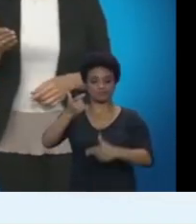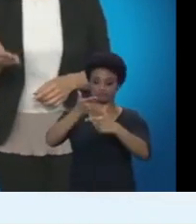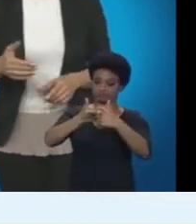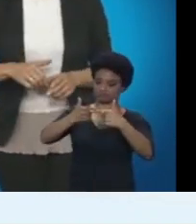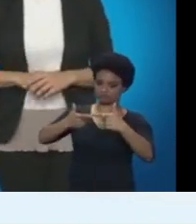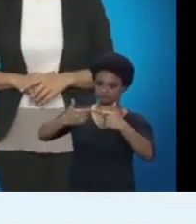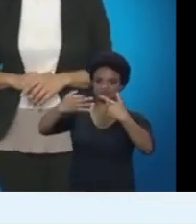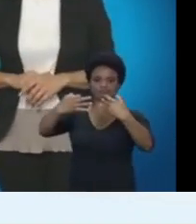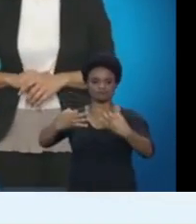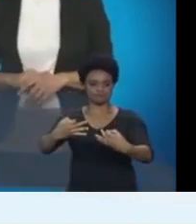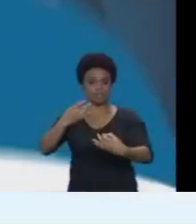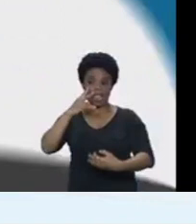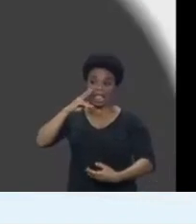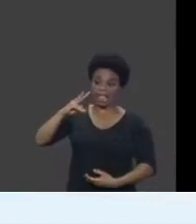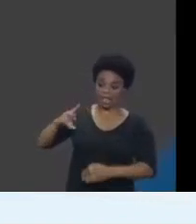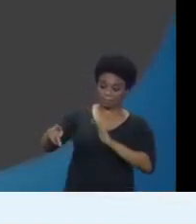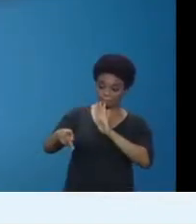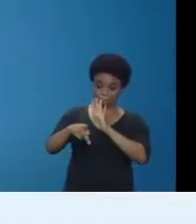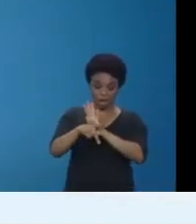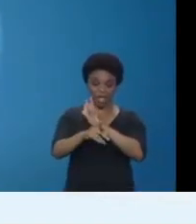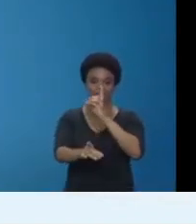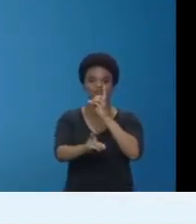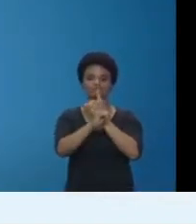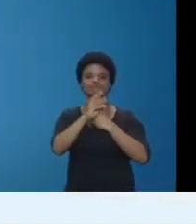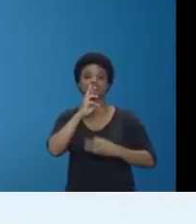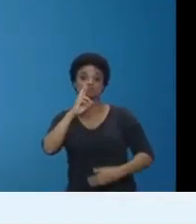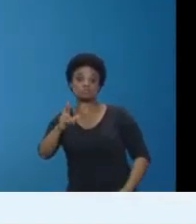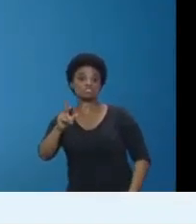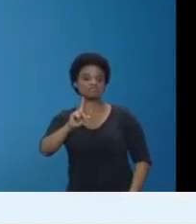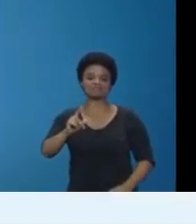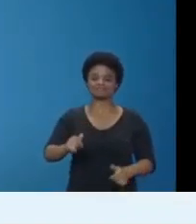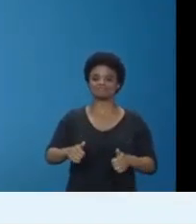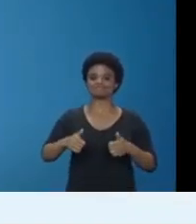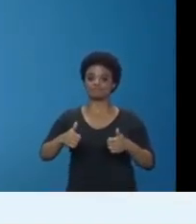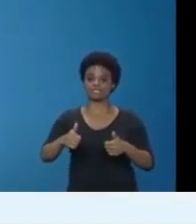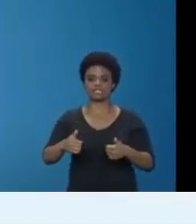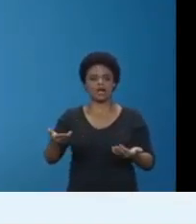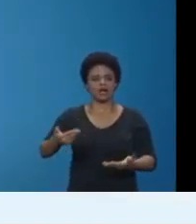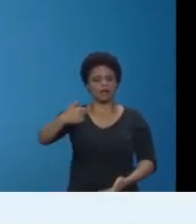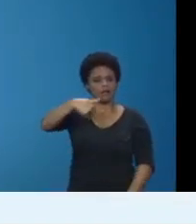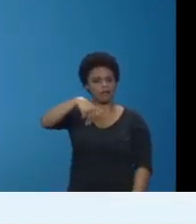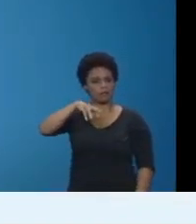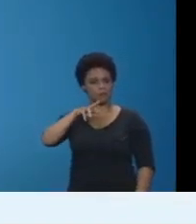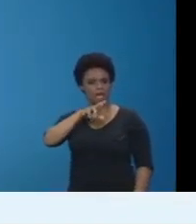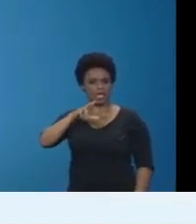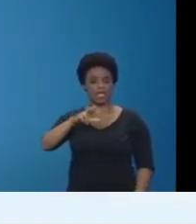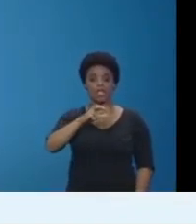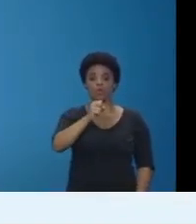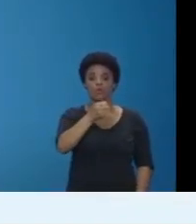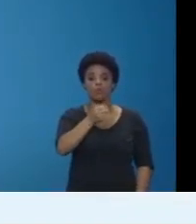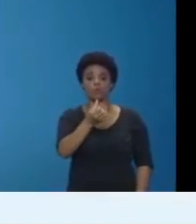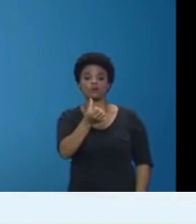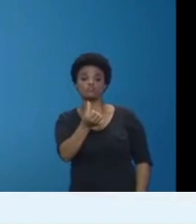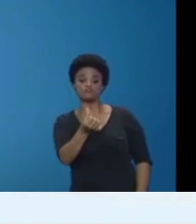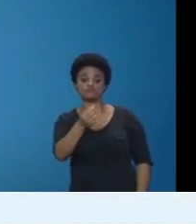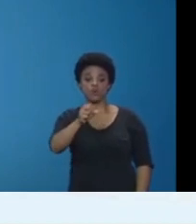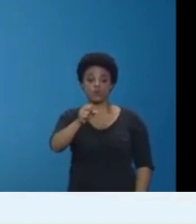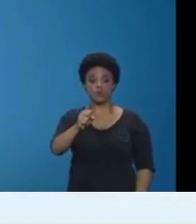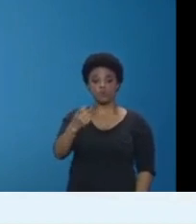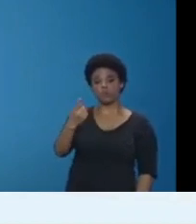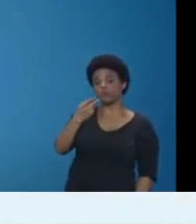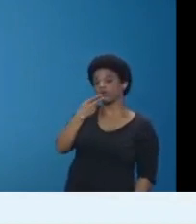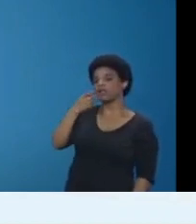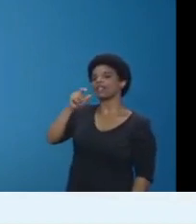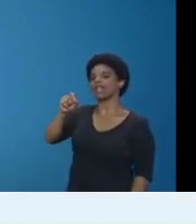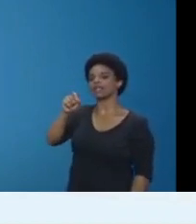norma que visam cobrir as incertezas. Por exemplo, a NBR 8681 determina os estados